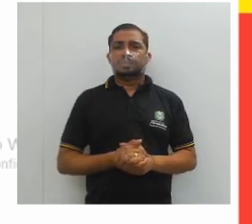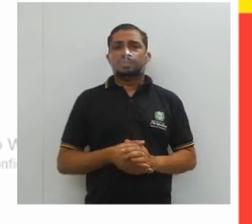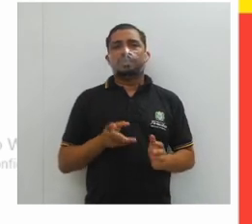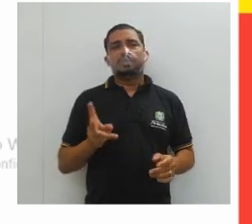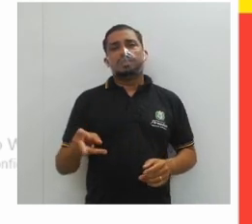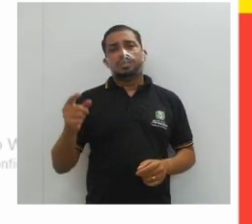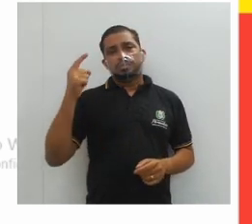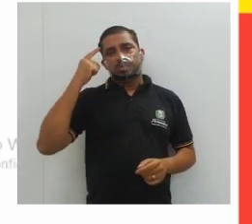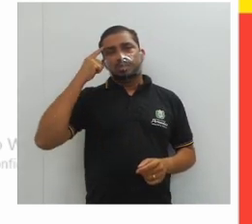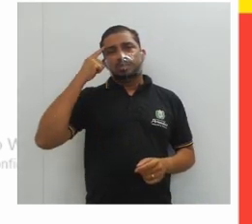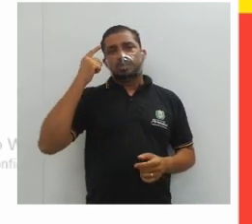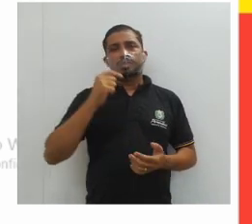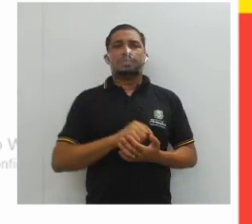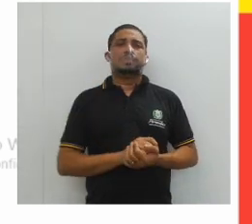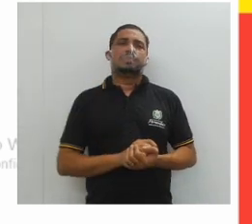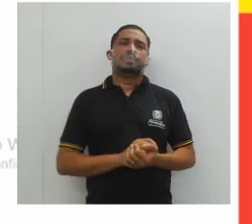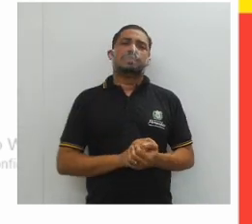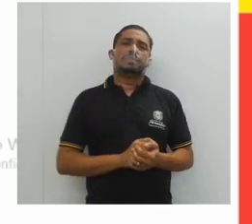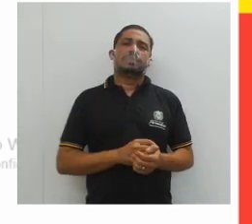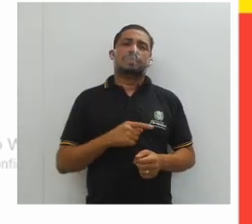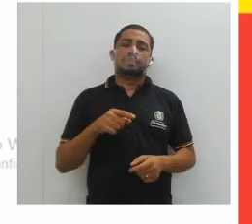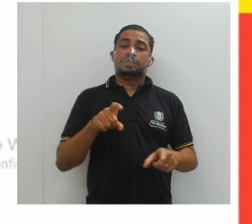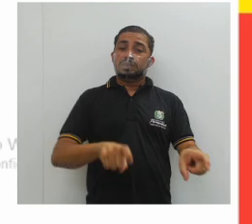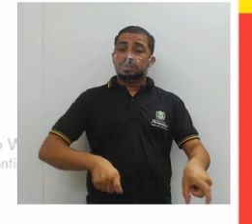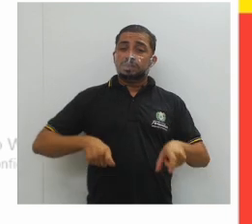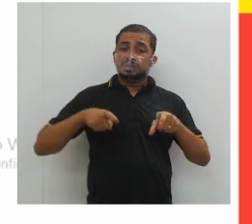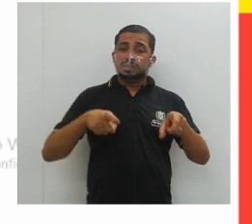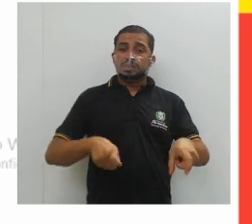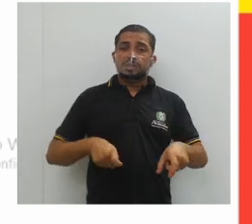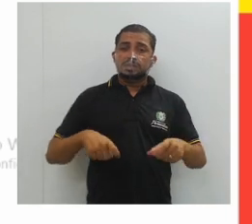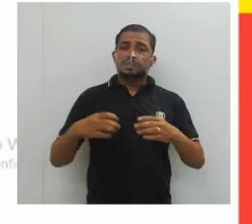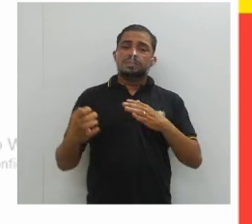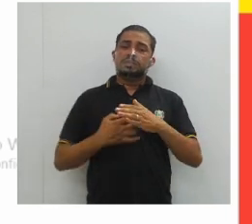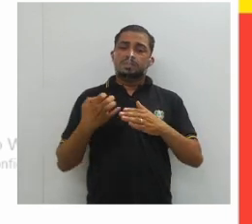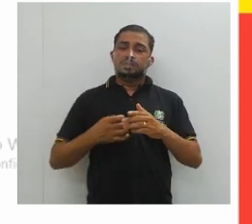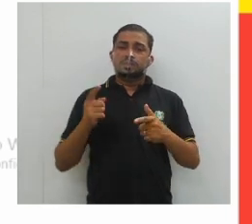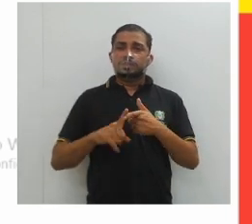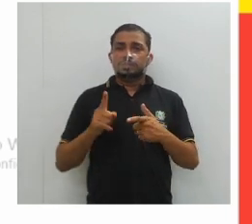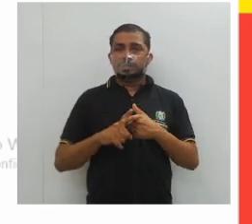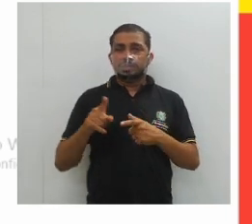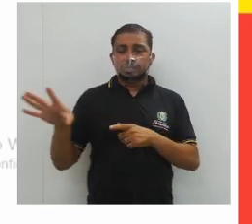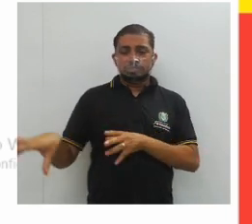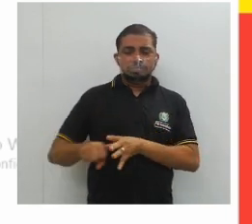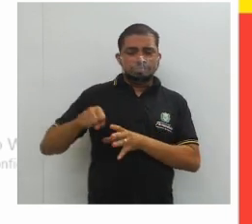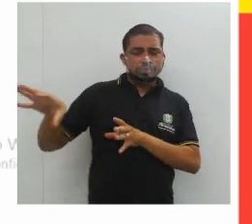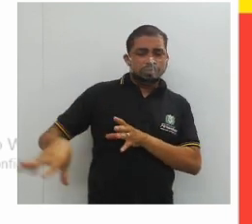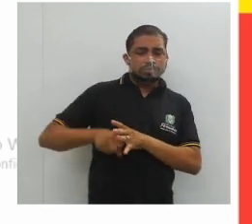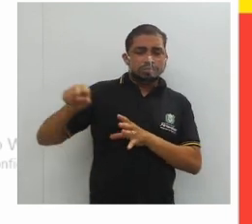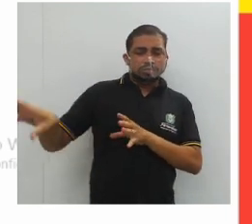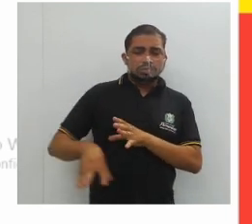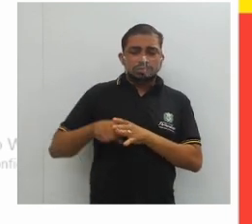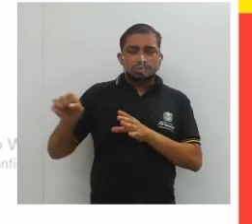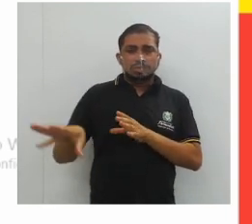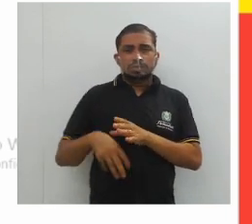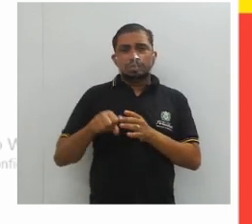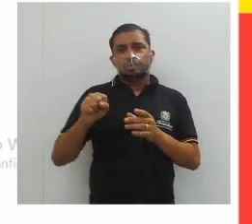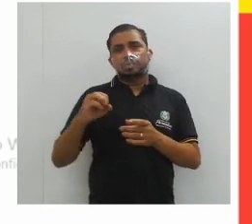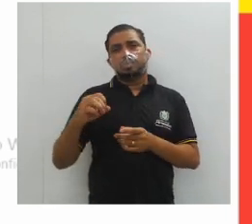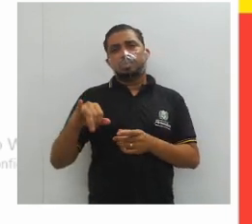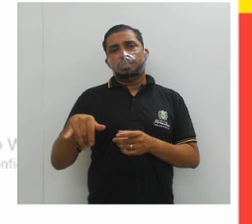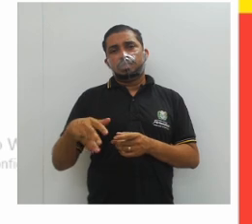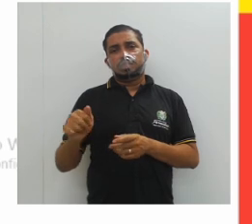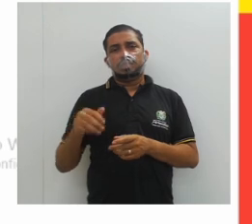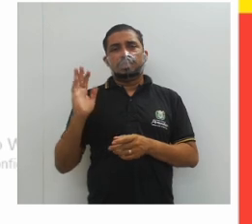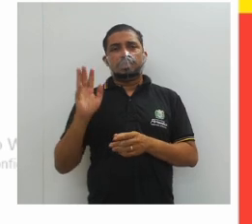assim, inovação. O agronegócio está aí uma colheitadeira, né? Catando aí a soja e já jogando a